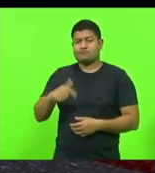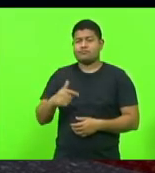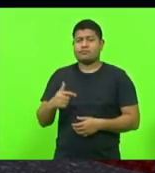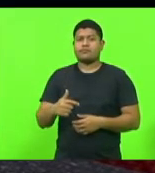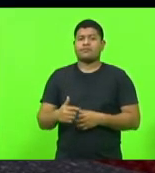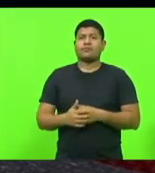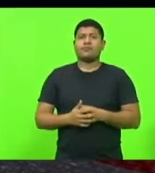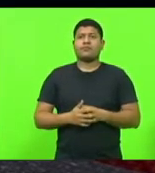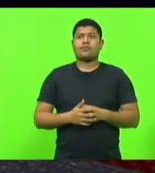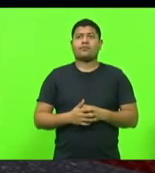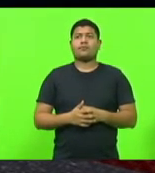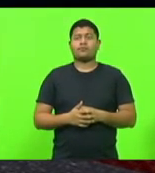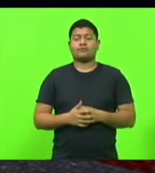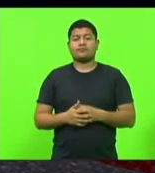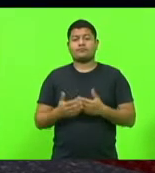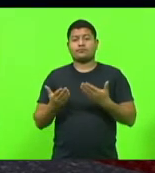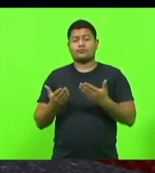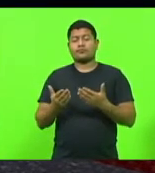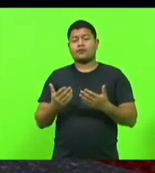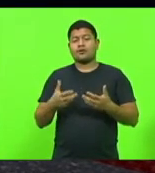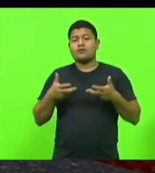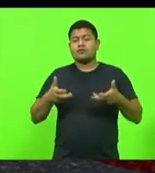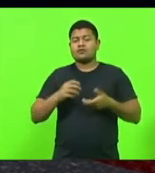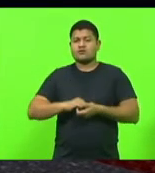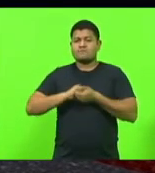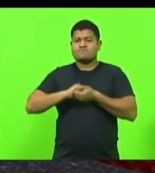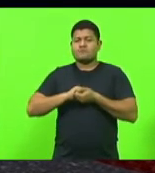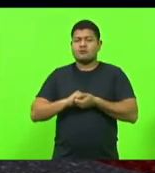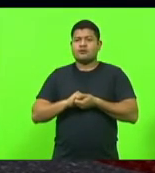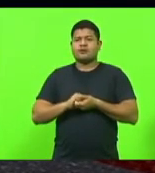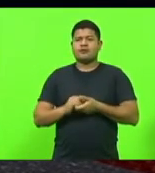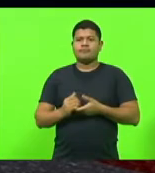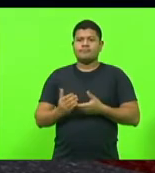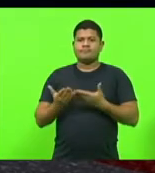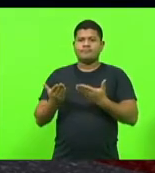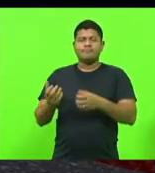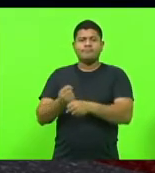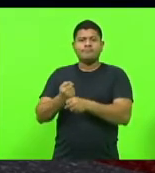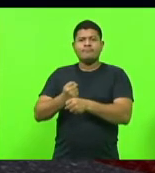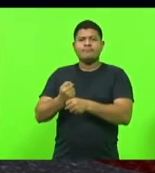universidade privada. Saúdo, portanto, os 12 anos da